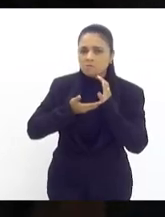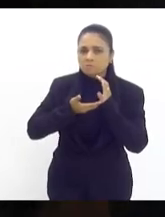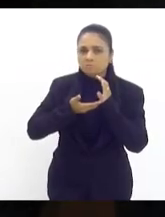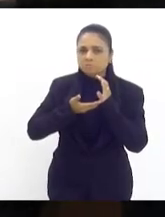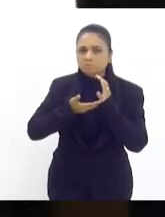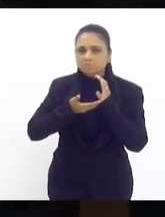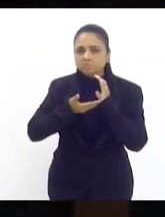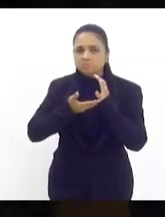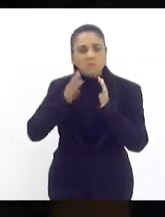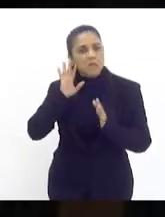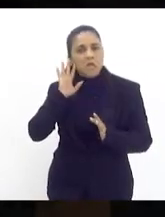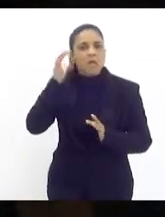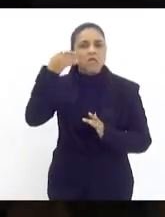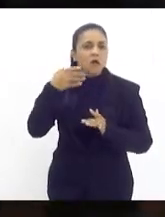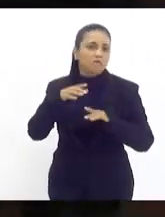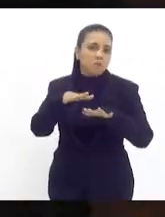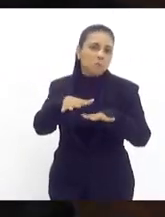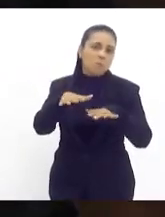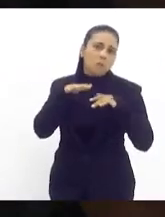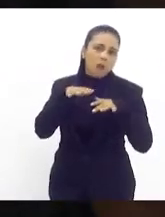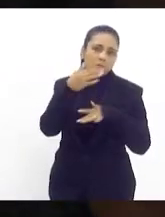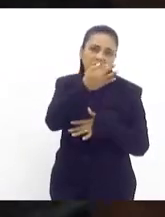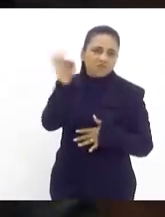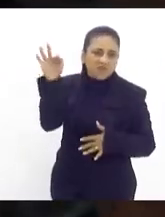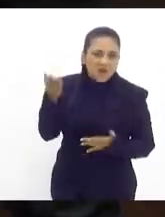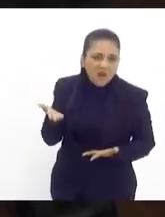pelo parlamento. Isso